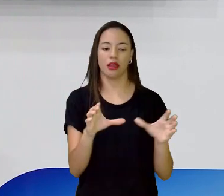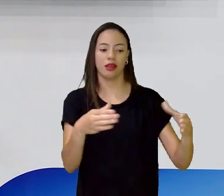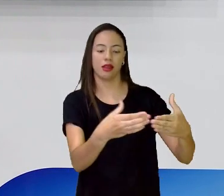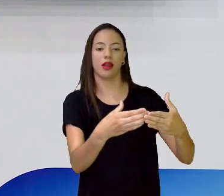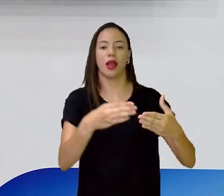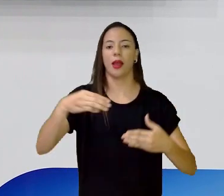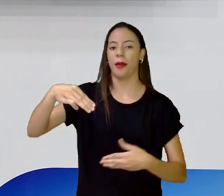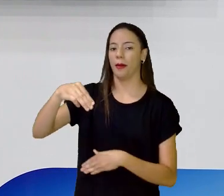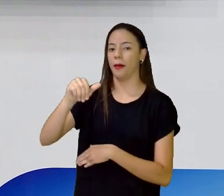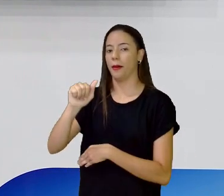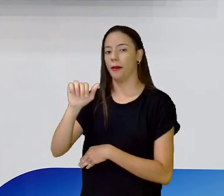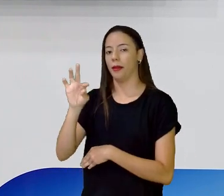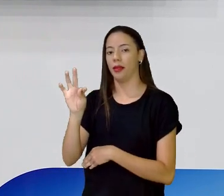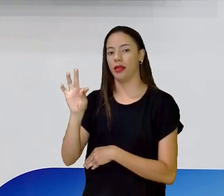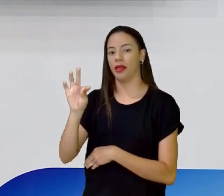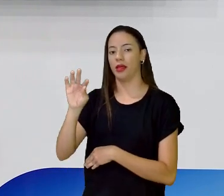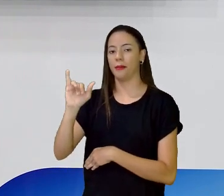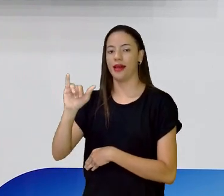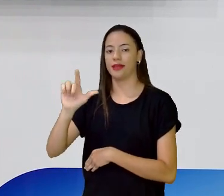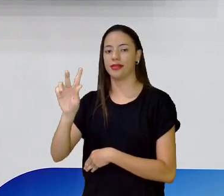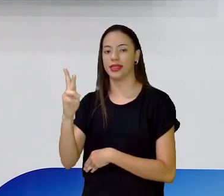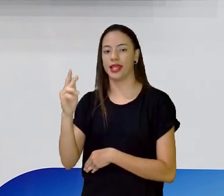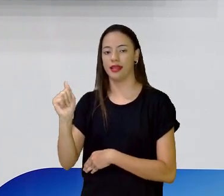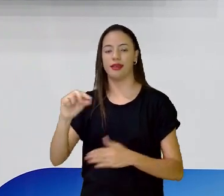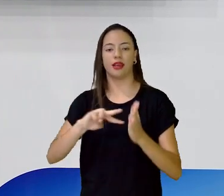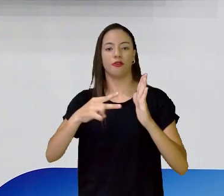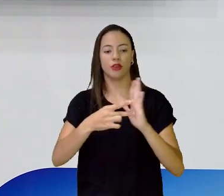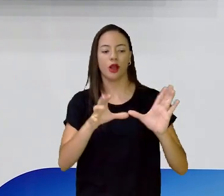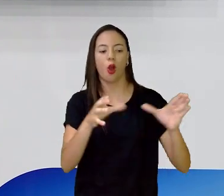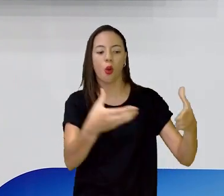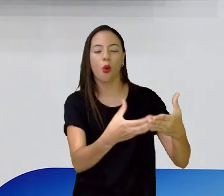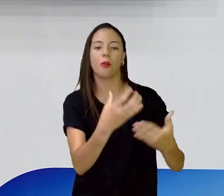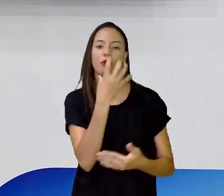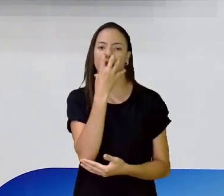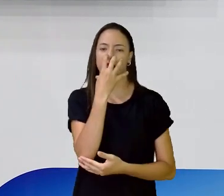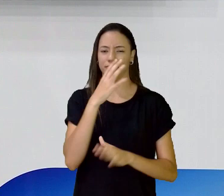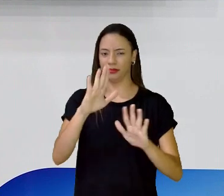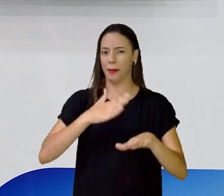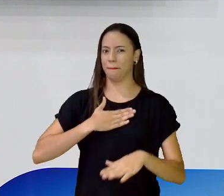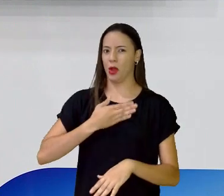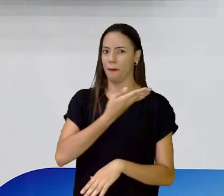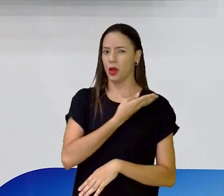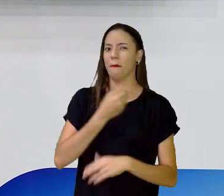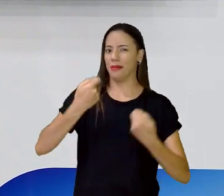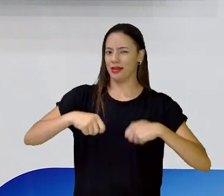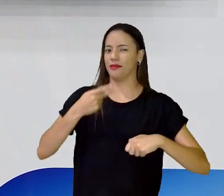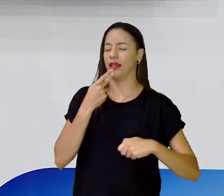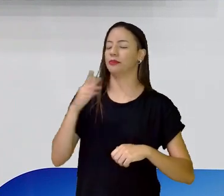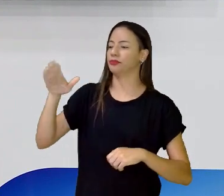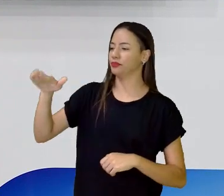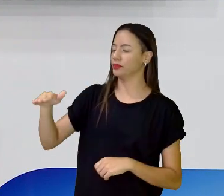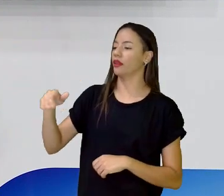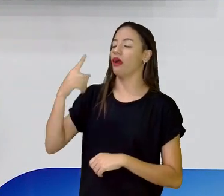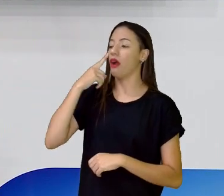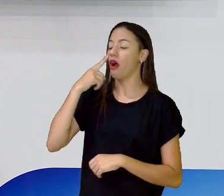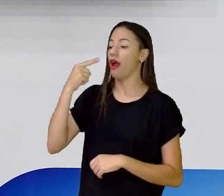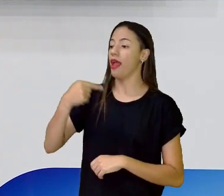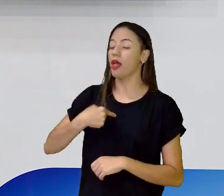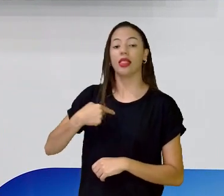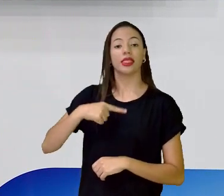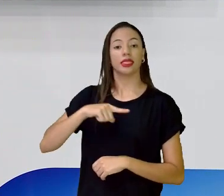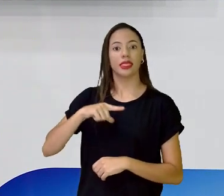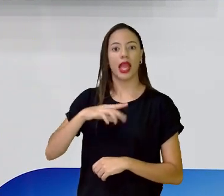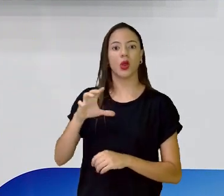matilha, ele tem um conjunto de cachorros. Esse meu amigo precisa falar assim, Casey, eu tenho uma matilha